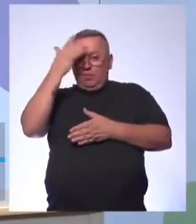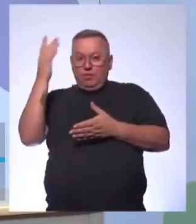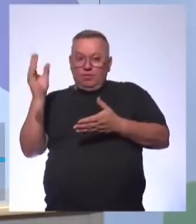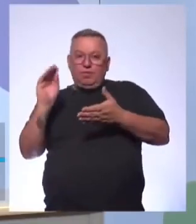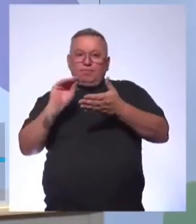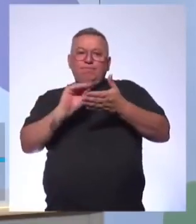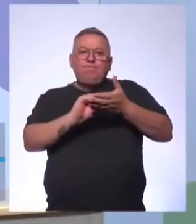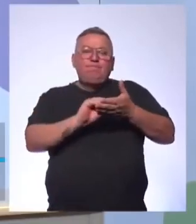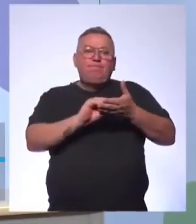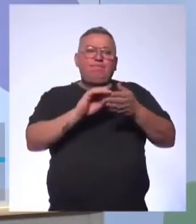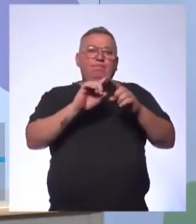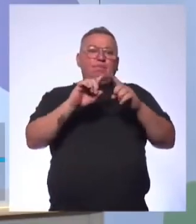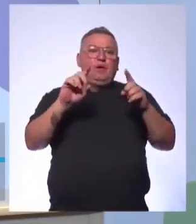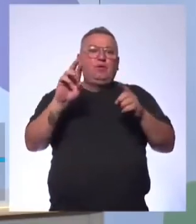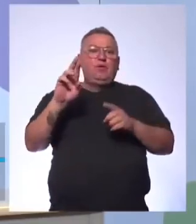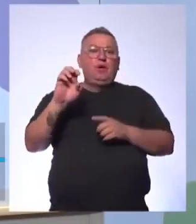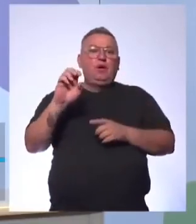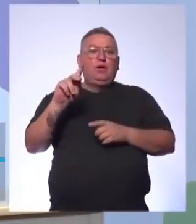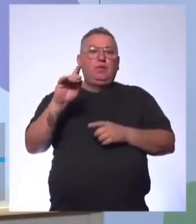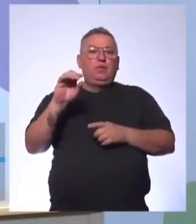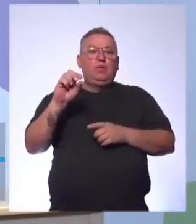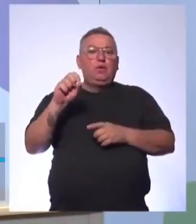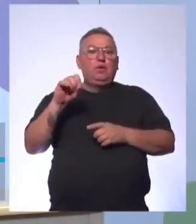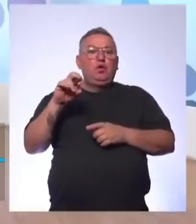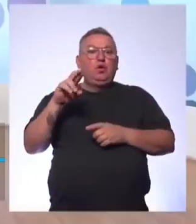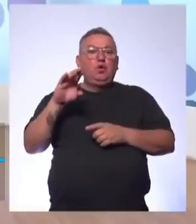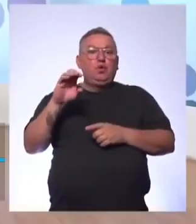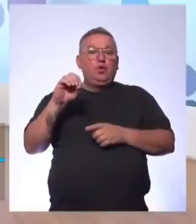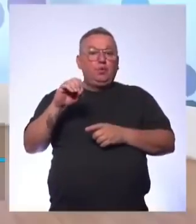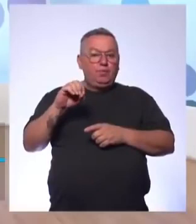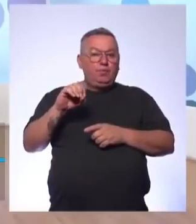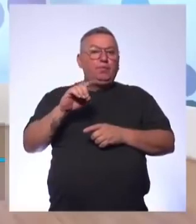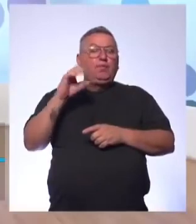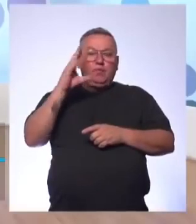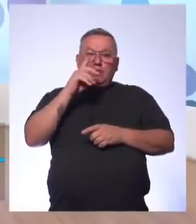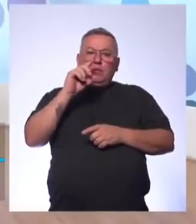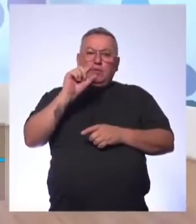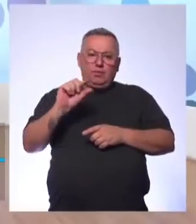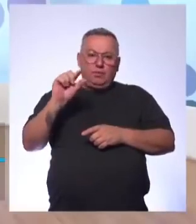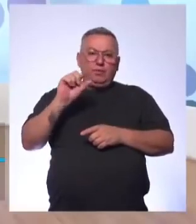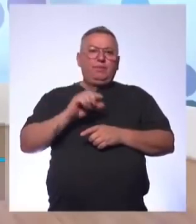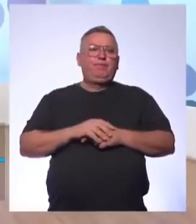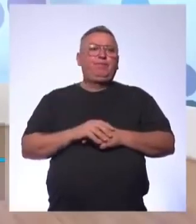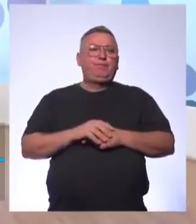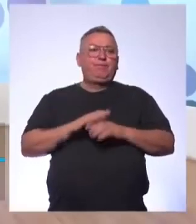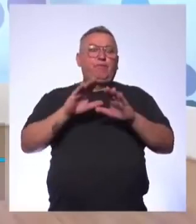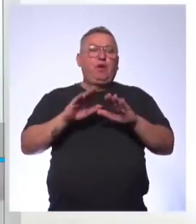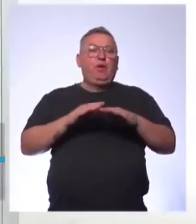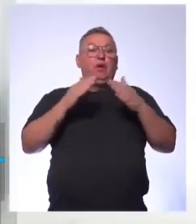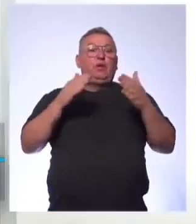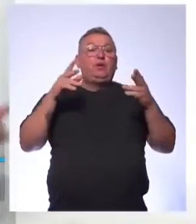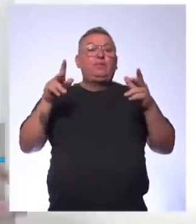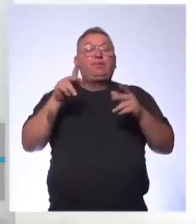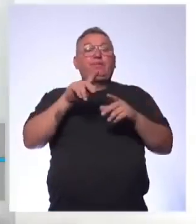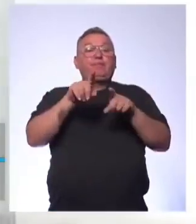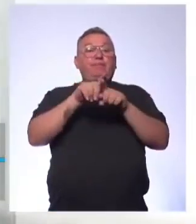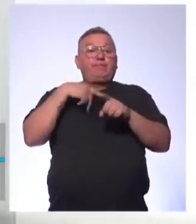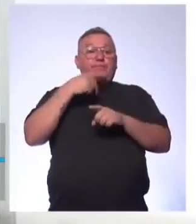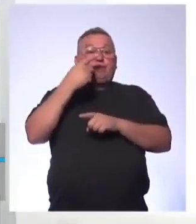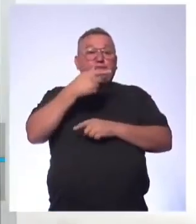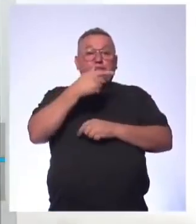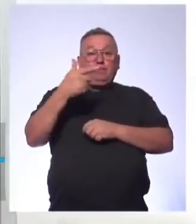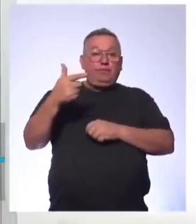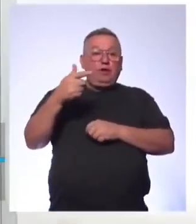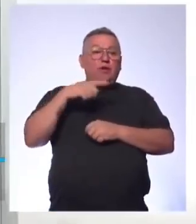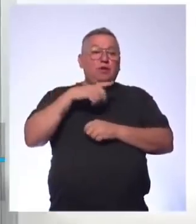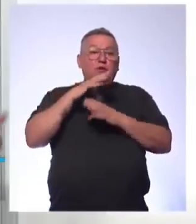coloca ali, mas como tem a revisão, sempre pode acontecer de demorar um pouquinho para estar no sistema. Ou então alguns professores falam, mas estava lá